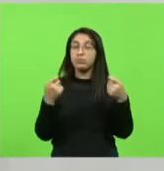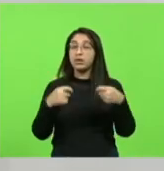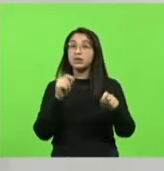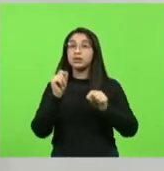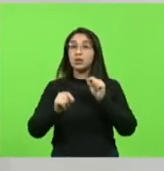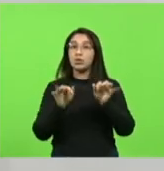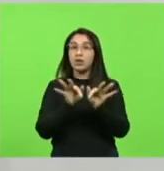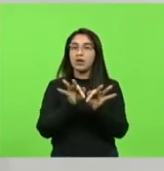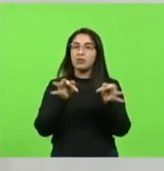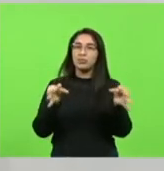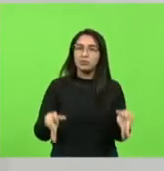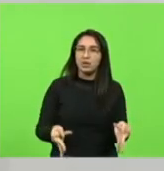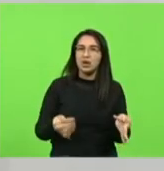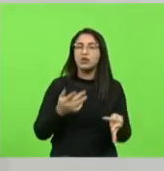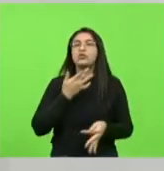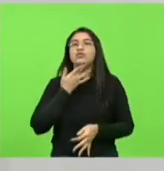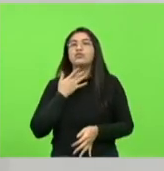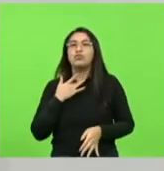de recomeçar.